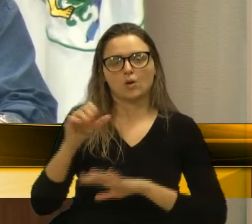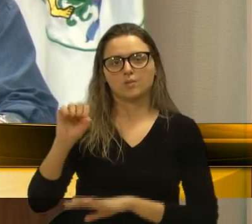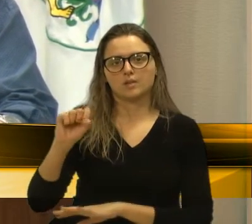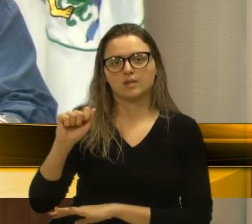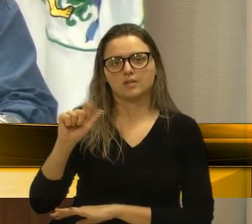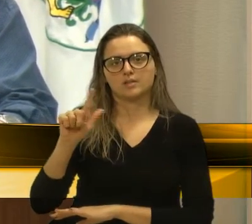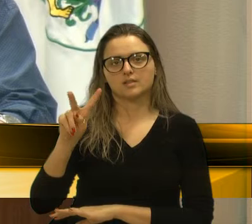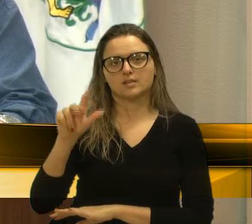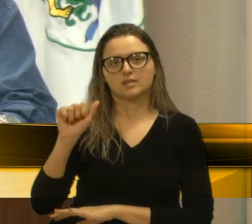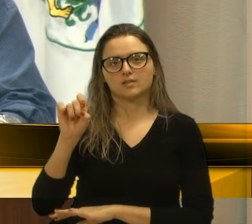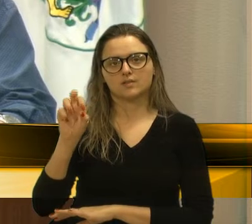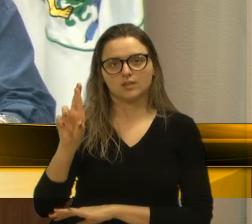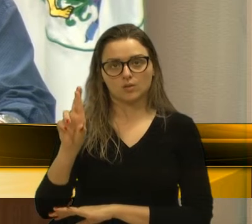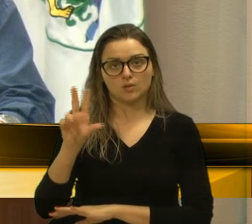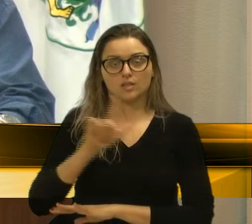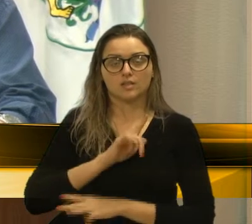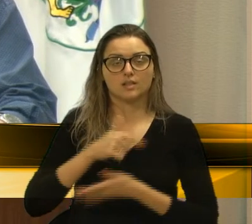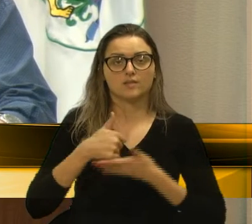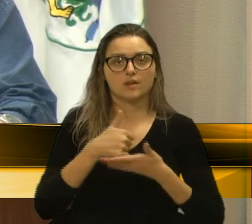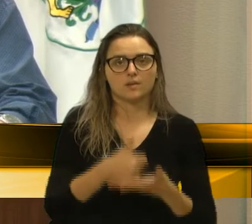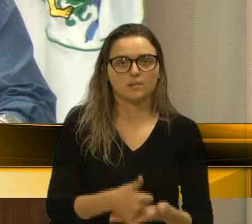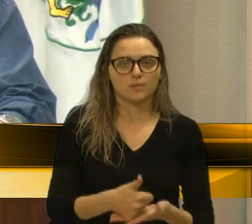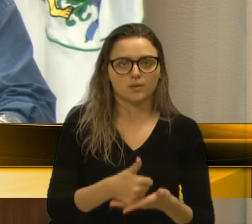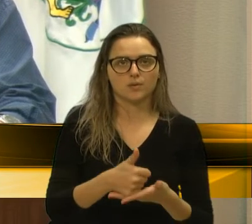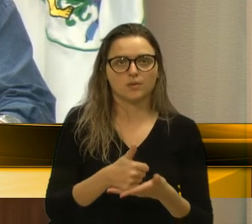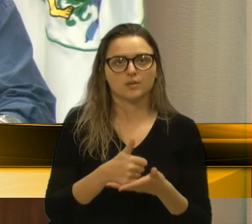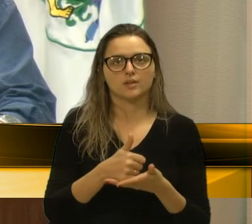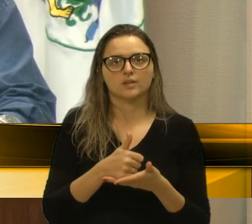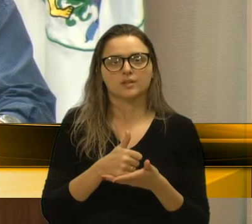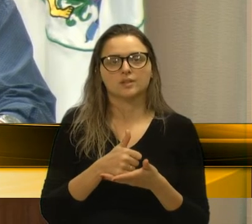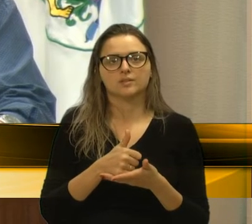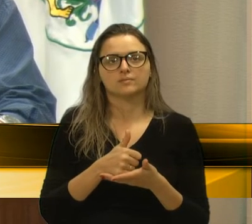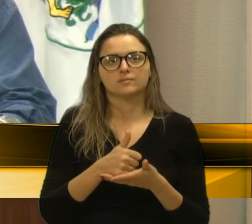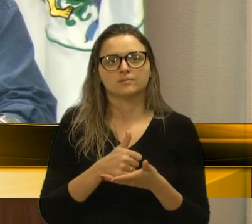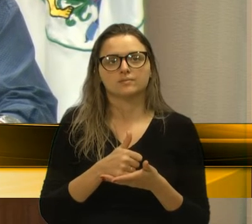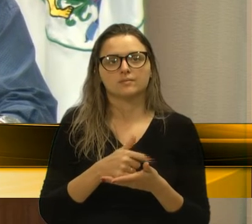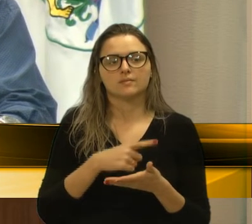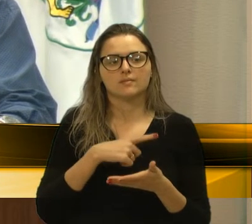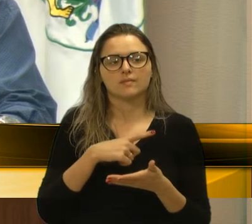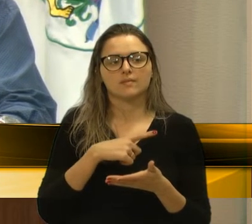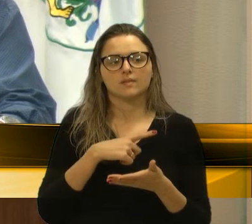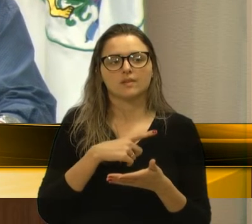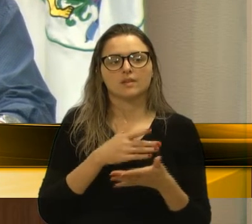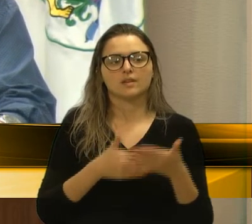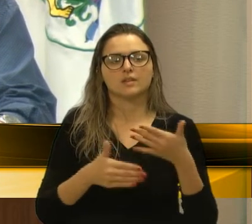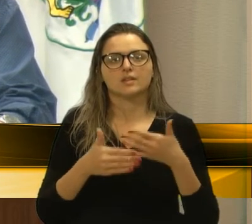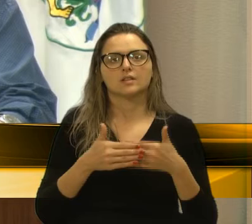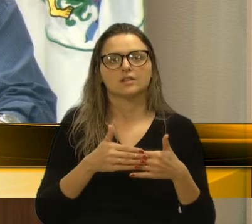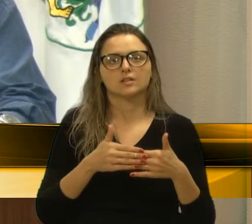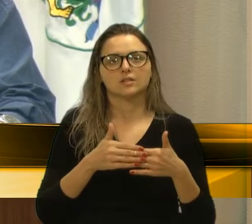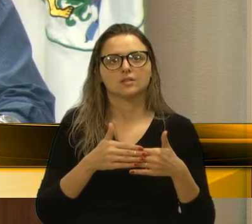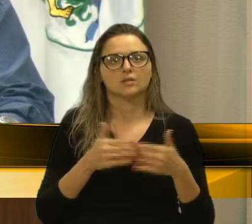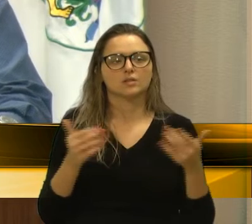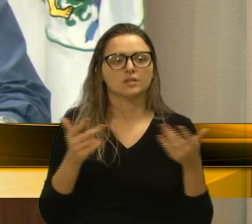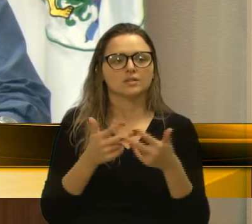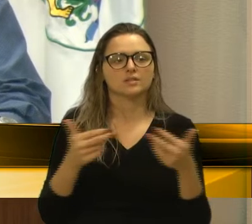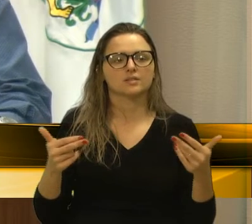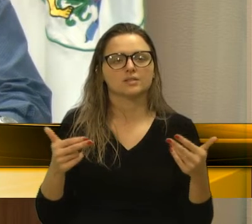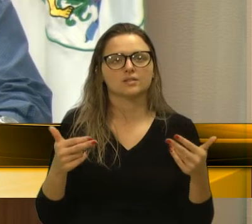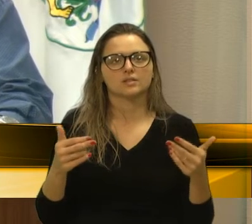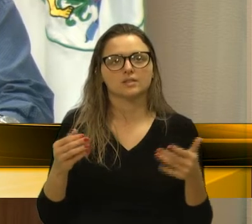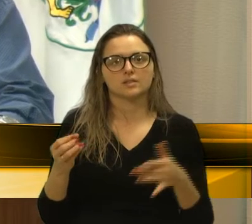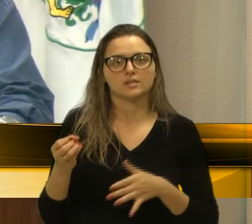financiada pelos Estados Unidos, pela CIA, né, com os marines de prontidão nas águas territoriais